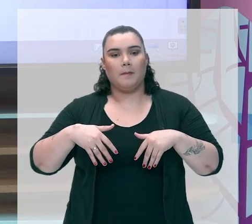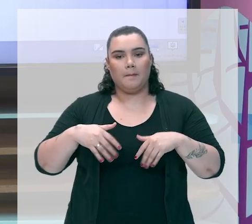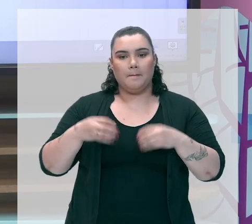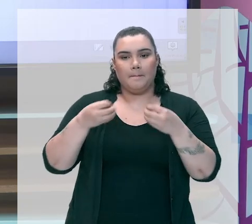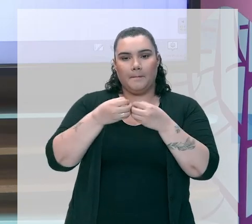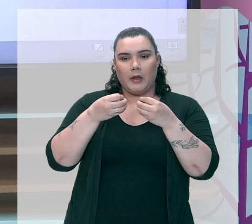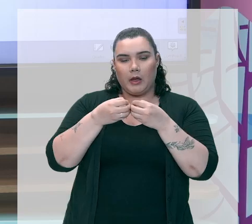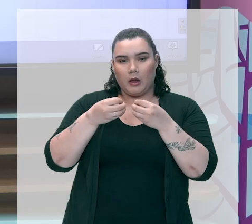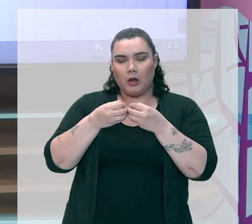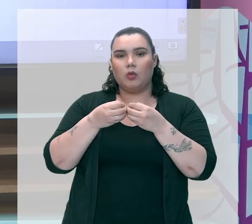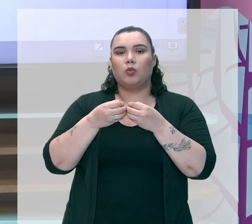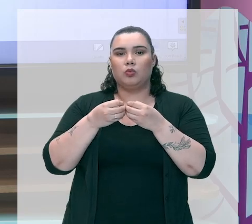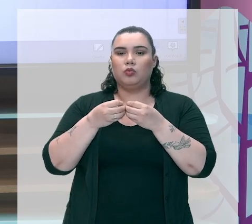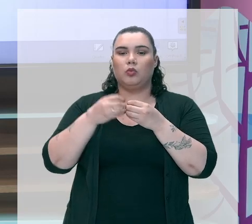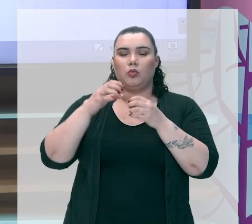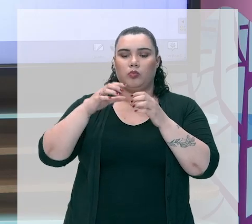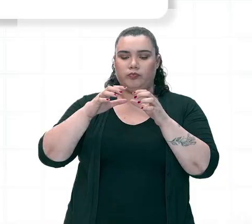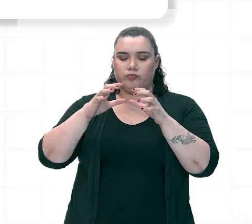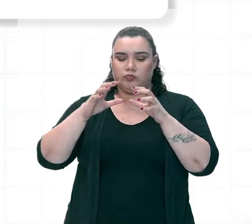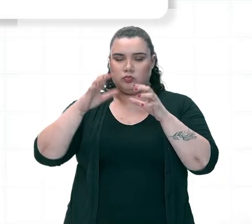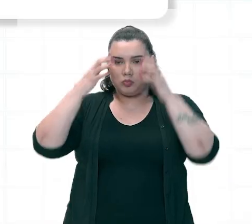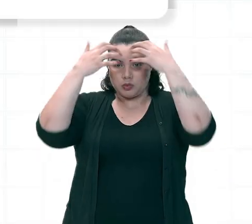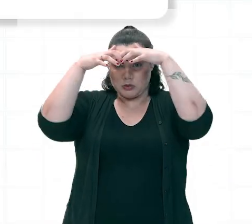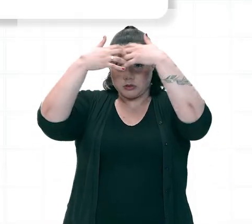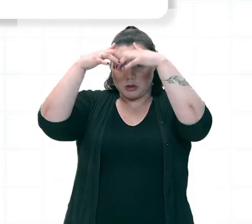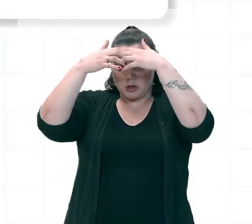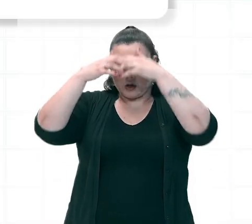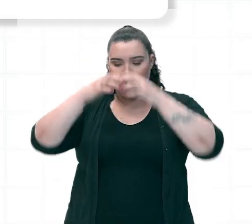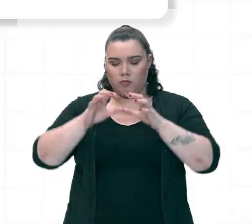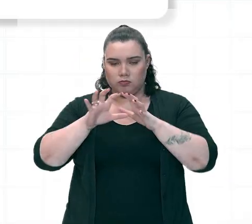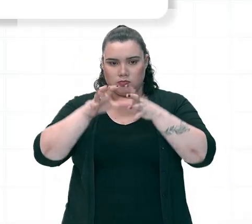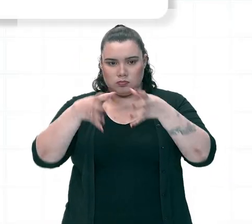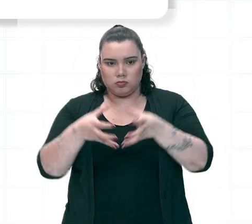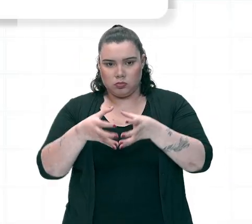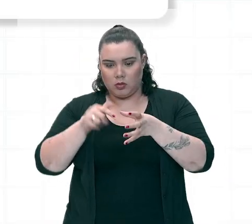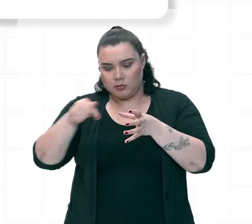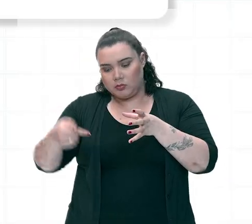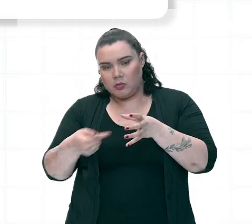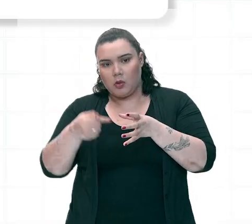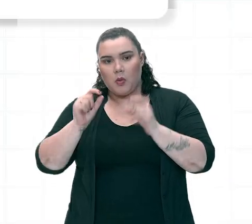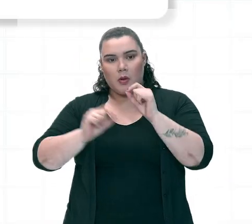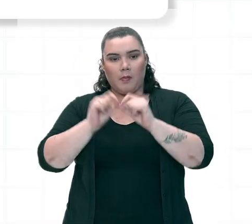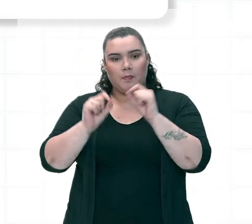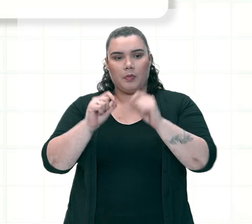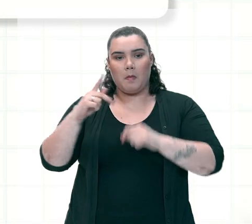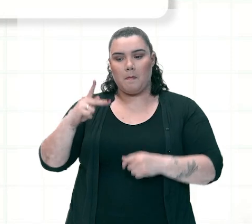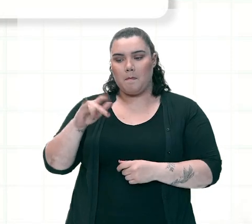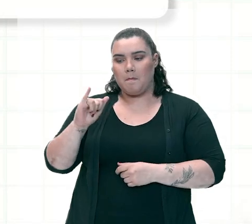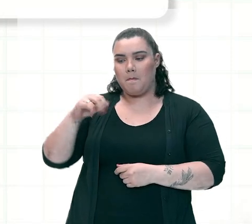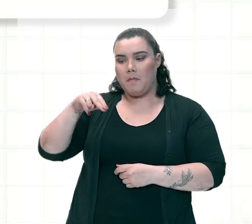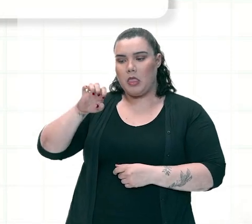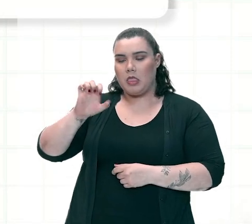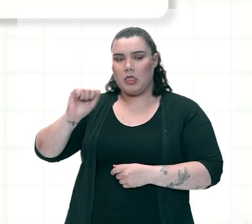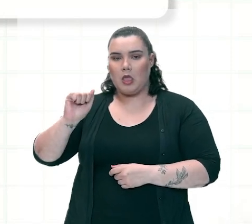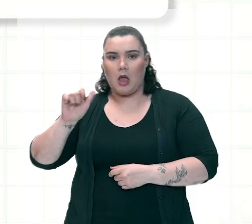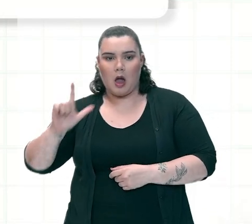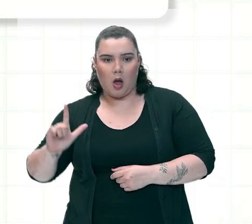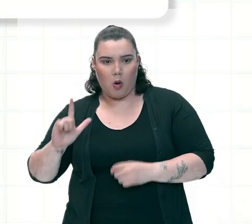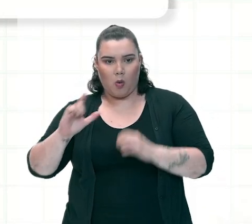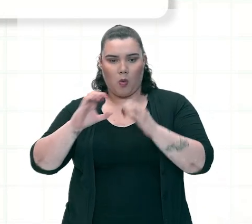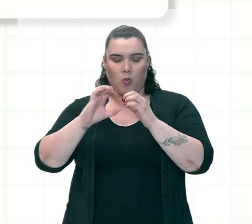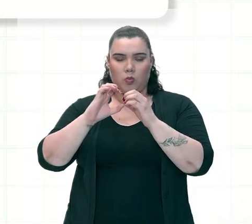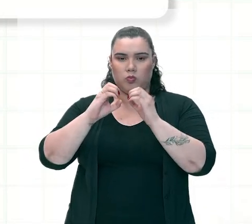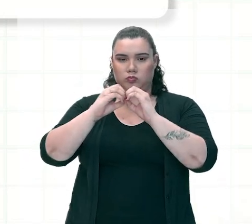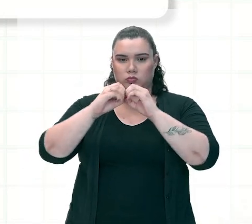localizada próxima ao hipotálamo, que é a glândula pineal. Observa aí comigo na próxima imagem. A glândula pineal, ela produz o